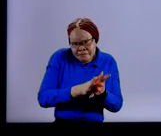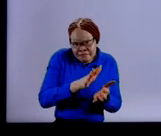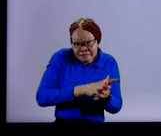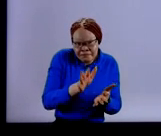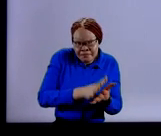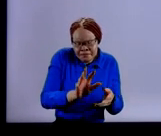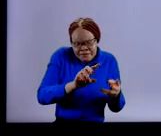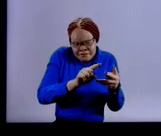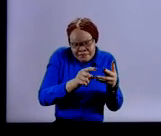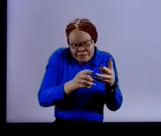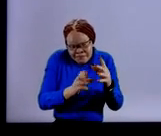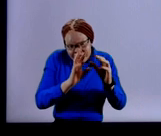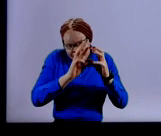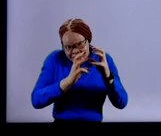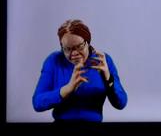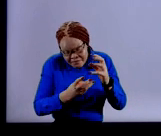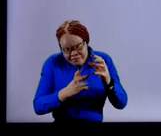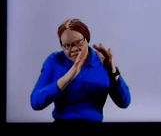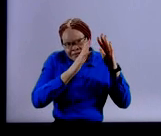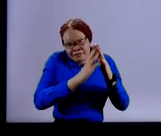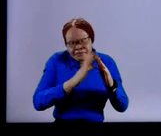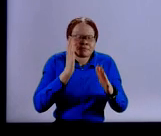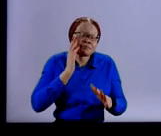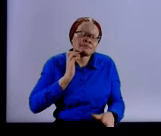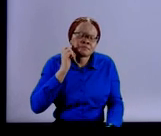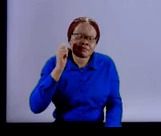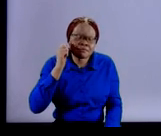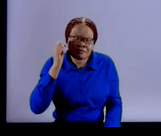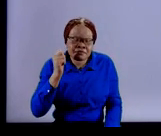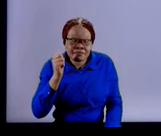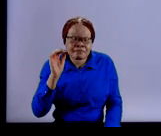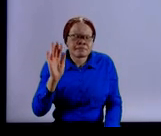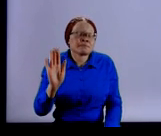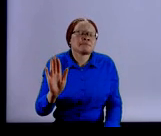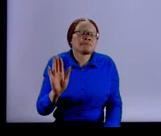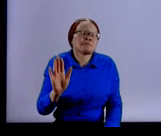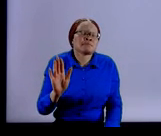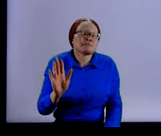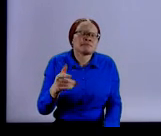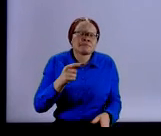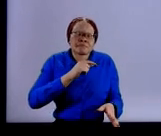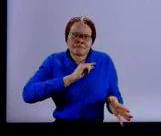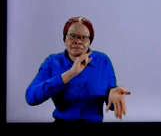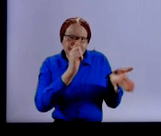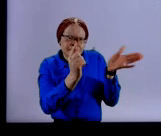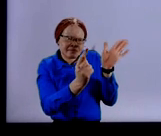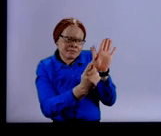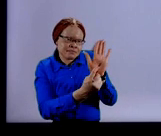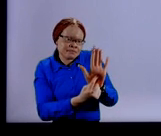descrevem a casa dos avós e dão-nos assim uma